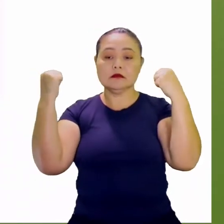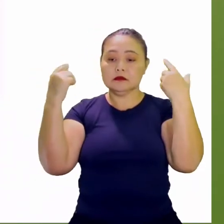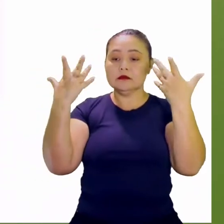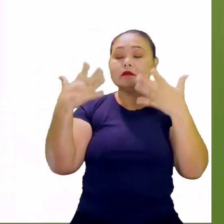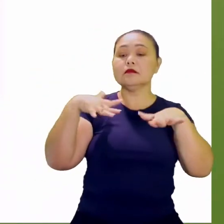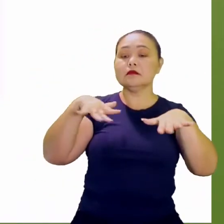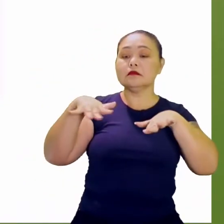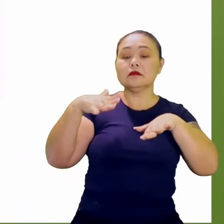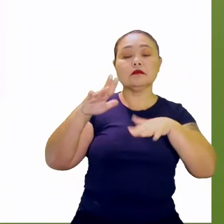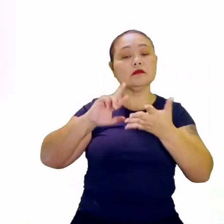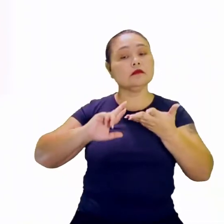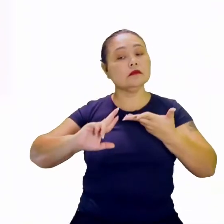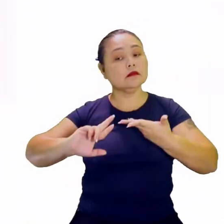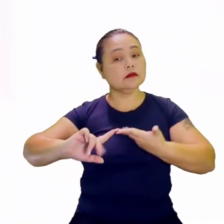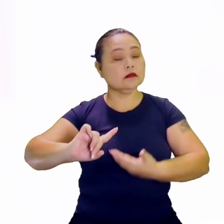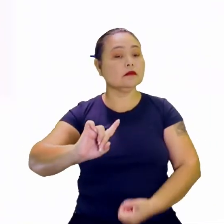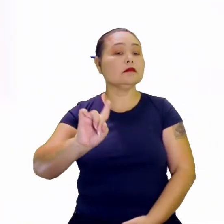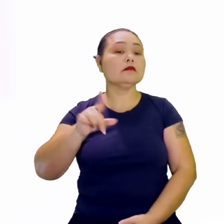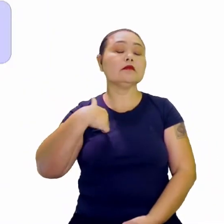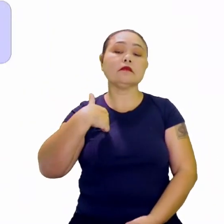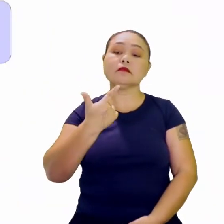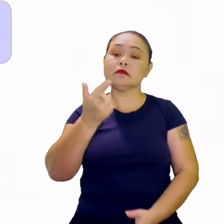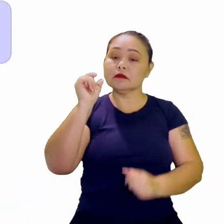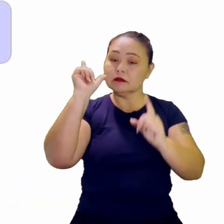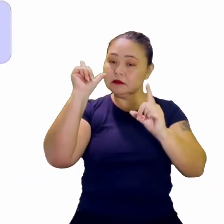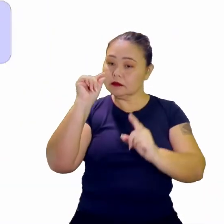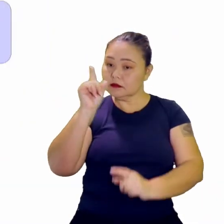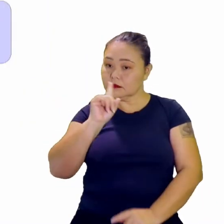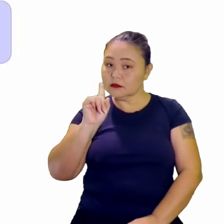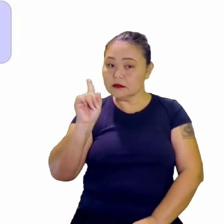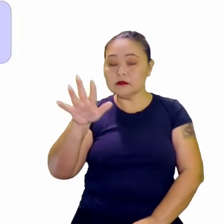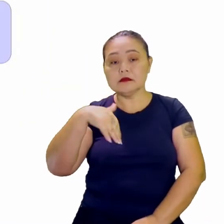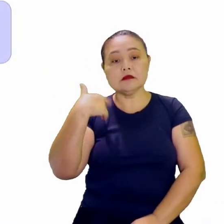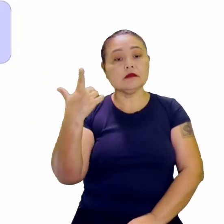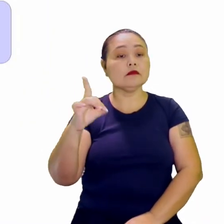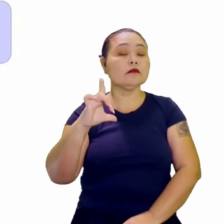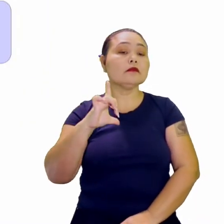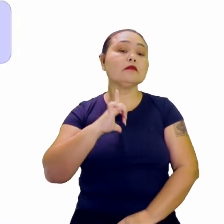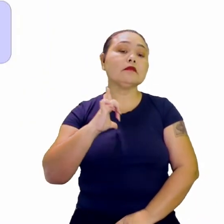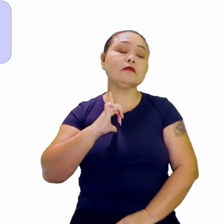um pouquinho mais? Acompanha aí comigo sem piscar. Então, nós temos